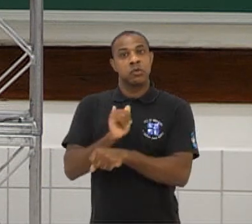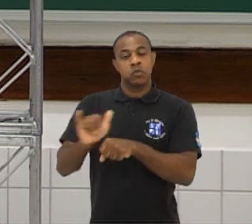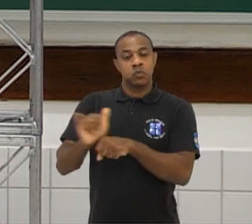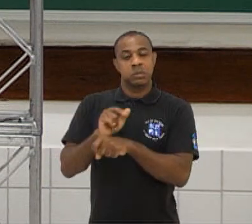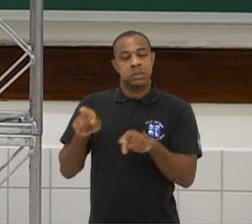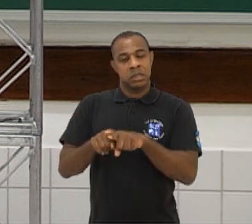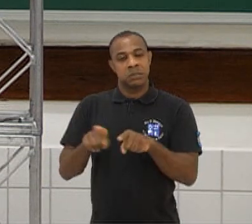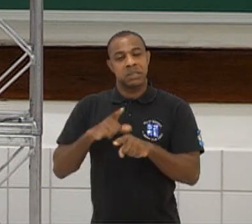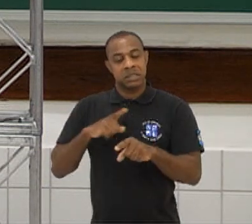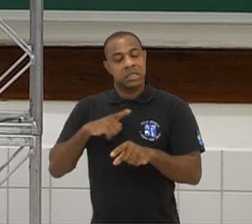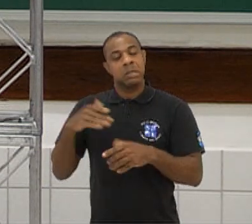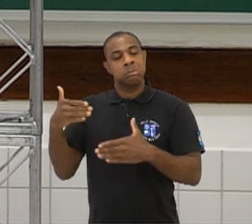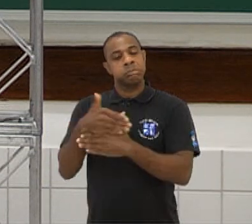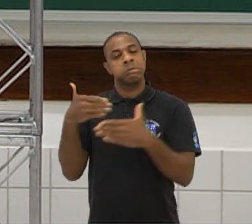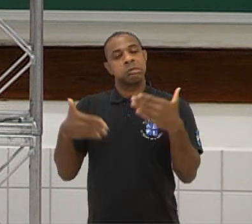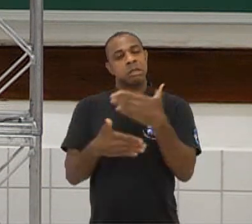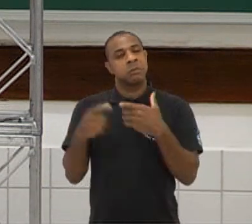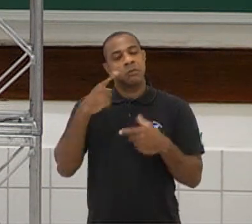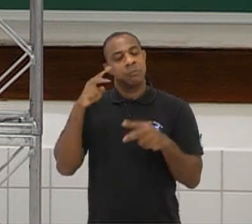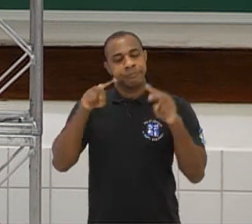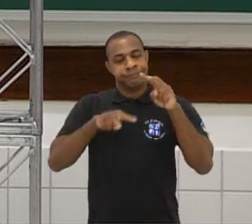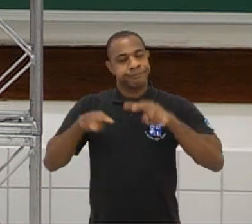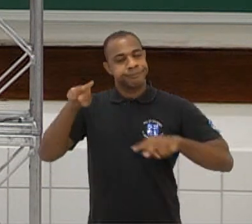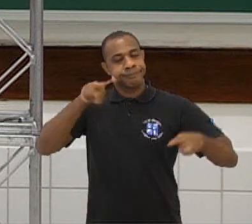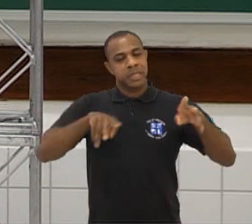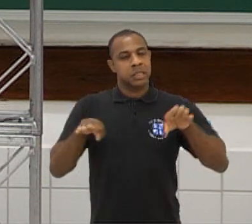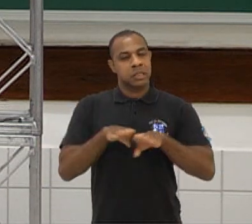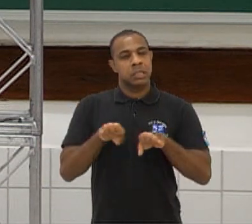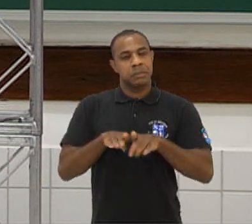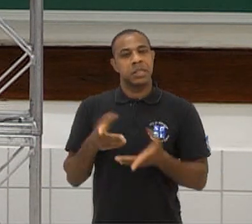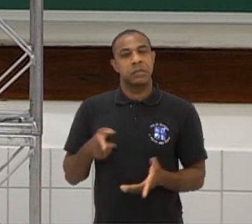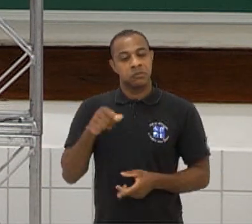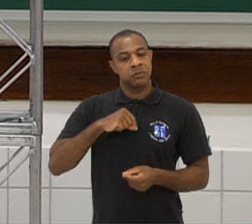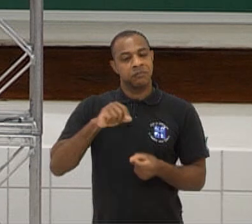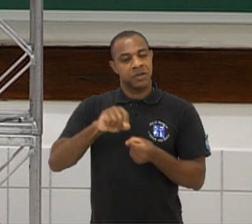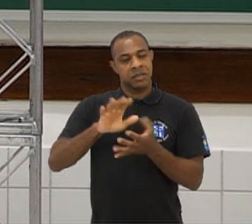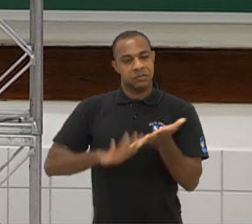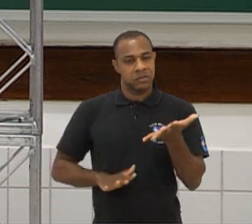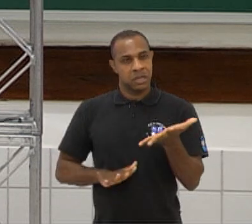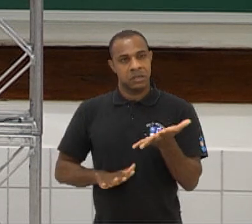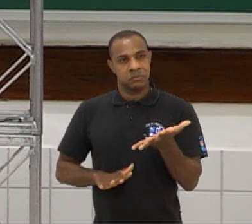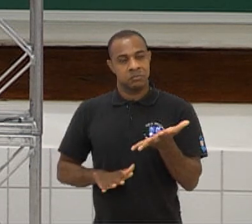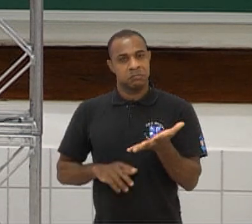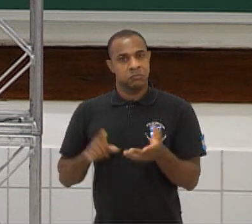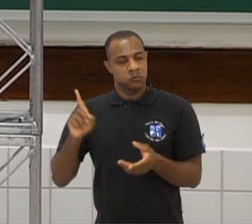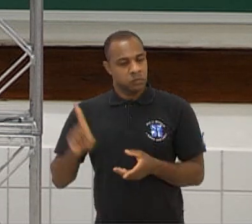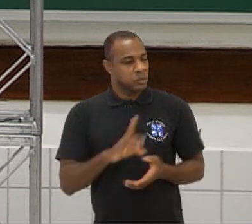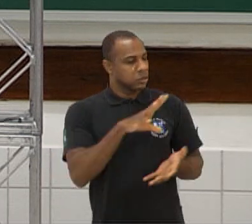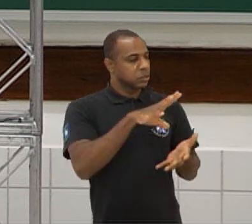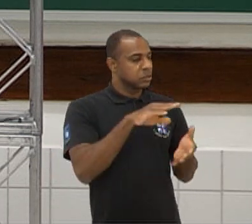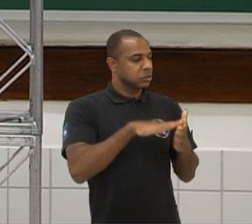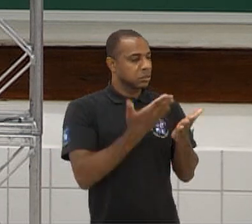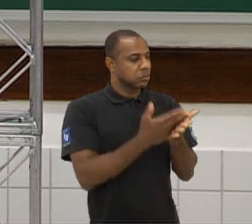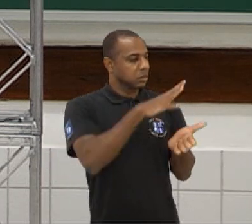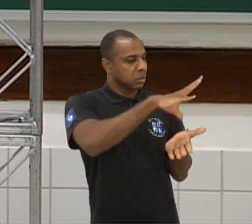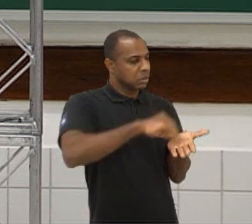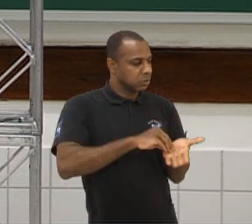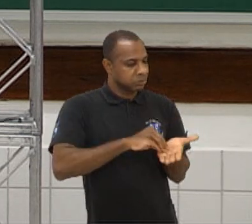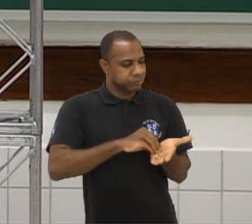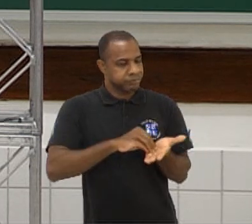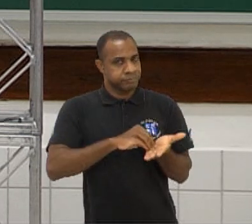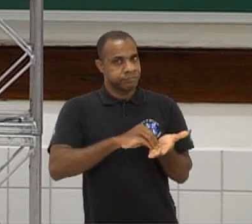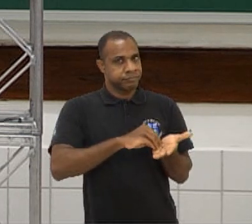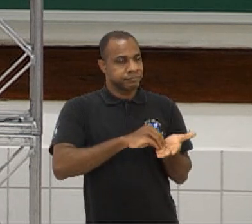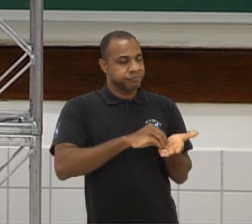Né? Tem os slides também para vocês olharem. E se você está fazendo as atividades buscando na escola, não se preocupe, tem o resumo da aula, tem